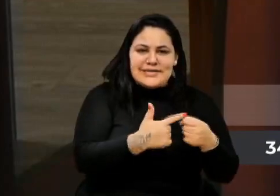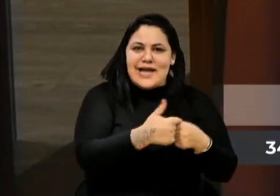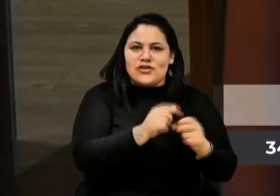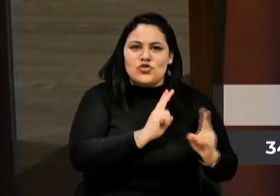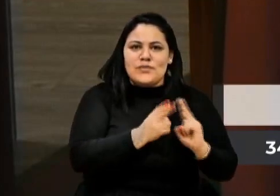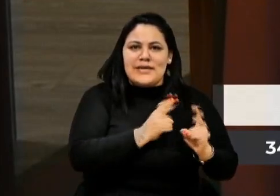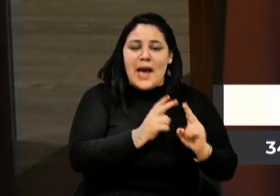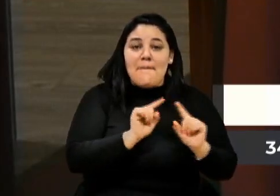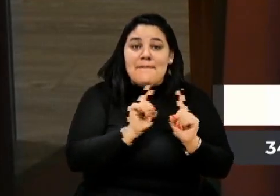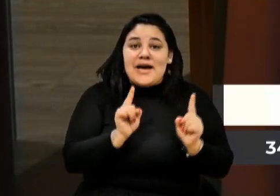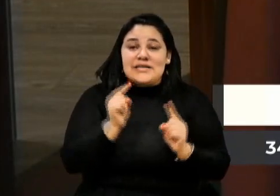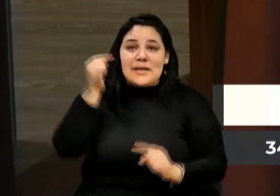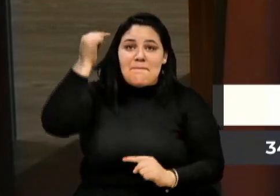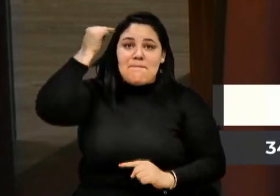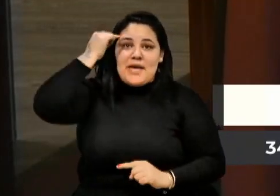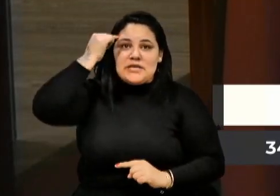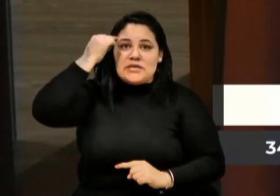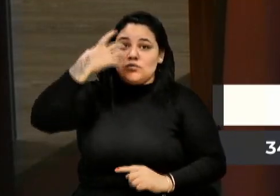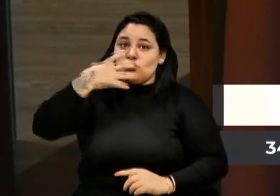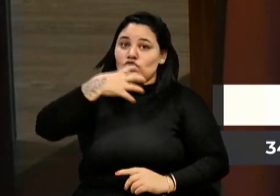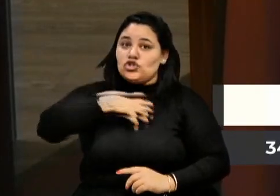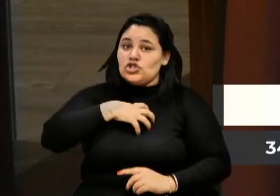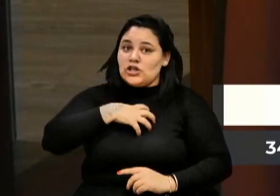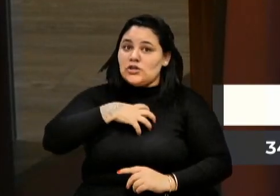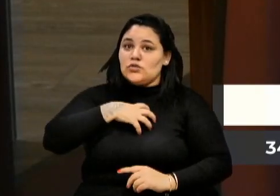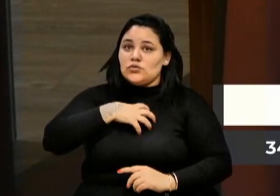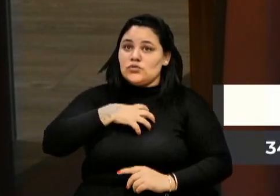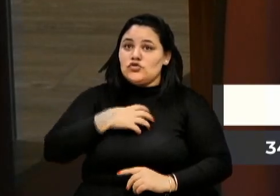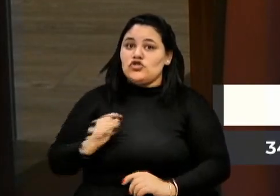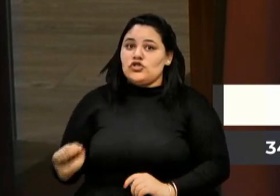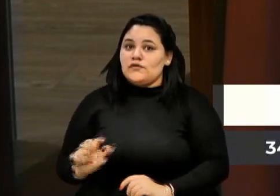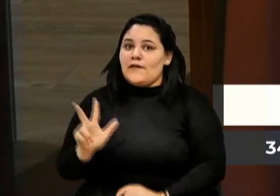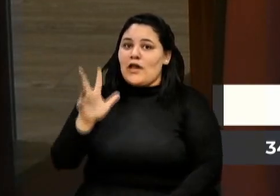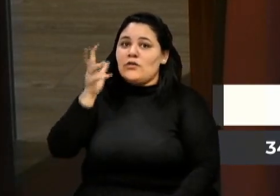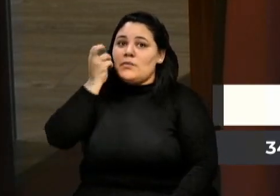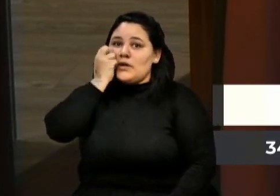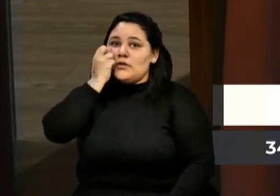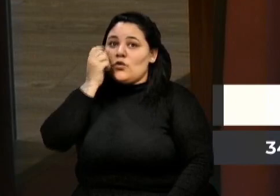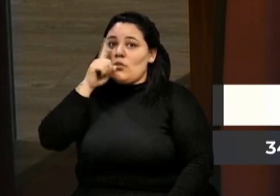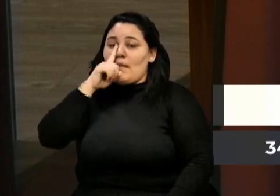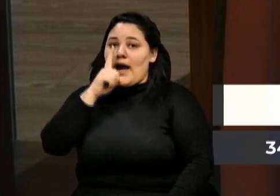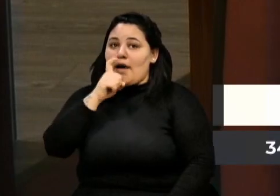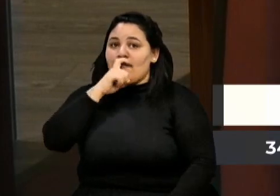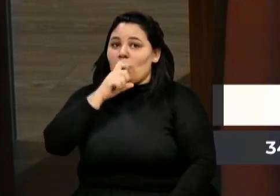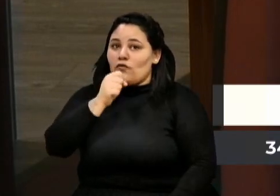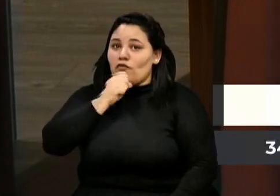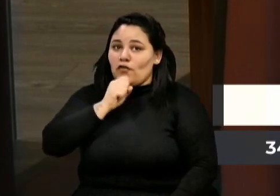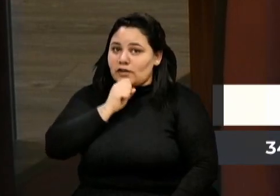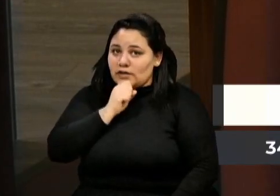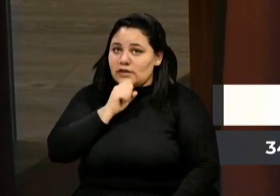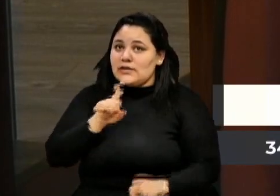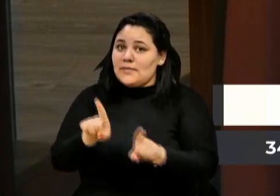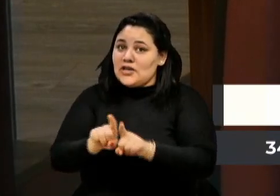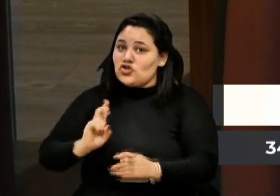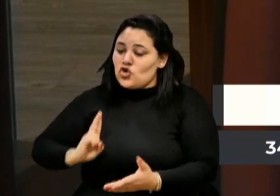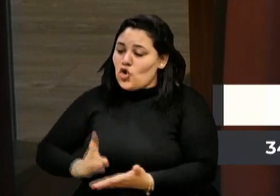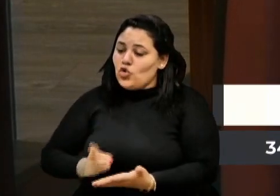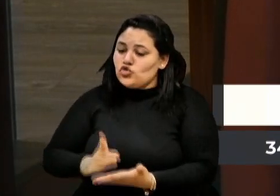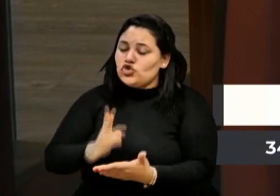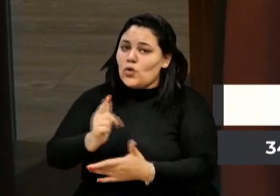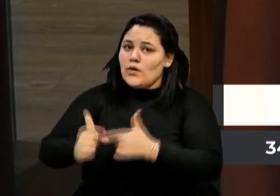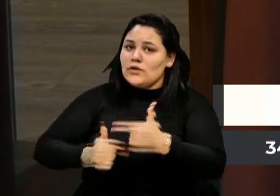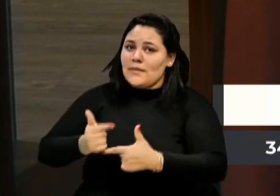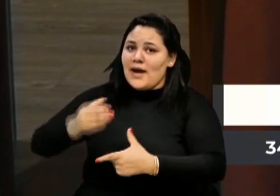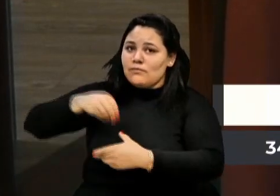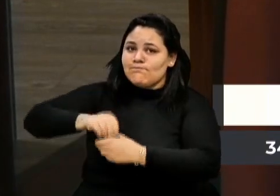pensa numa forma de se estruturar e de valorizar o patrimônio dos seus pais, dos seus avós. E eu tenho dito com certa frequência,